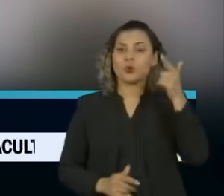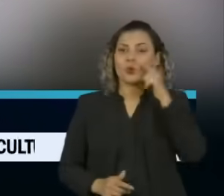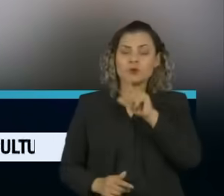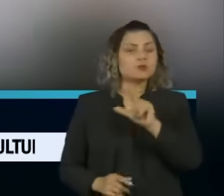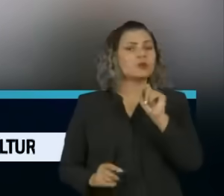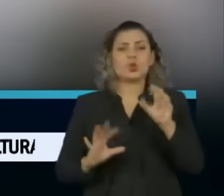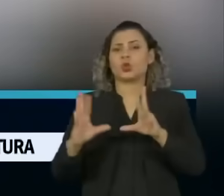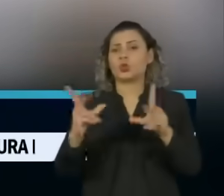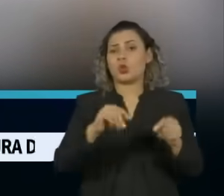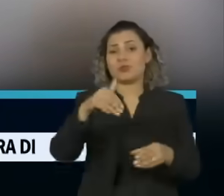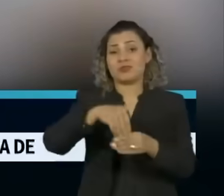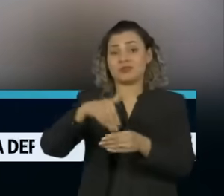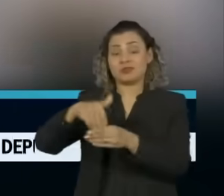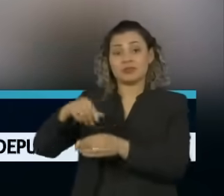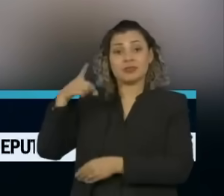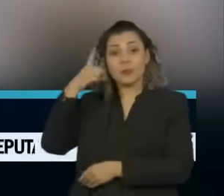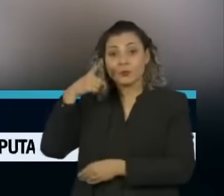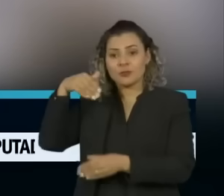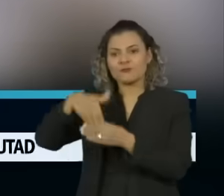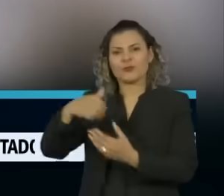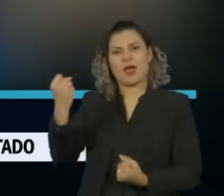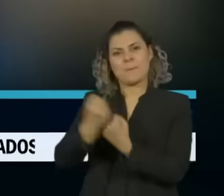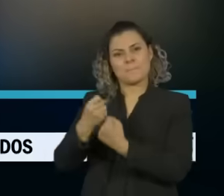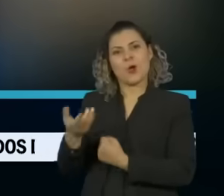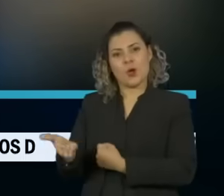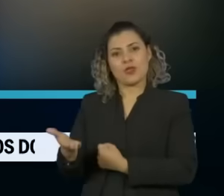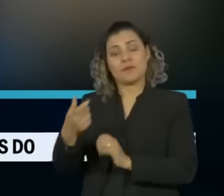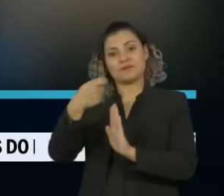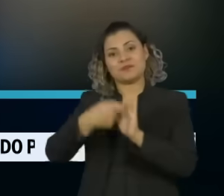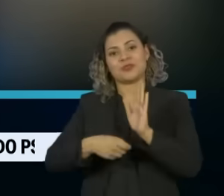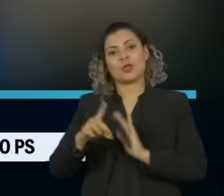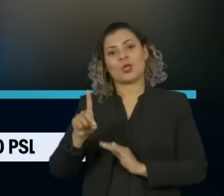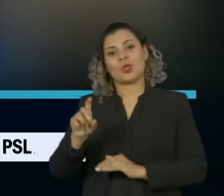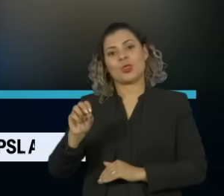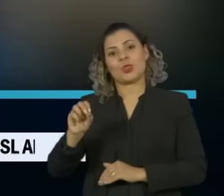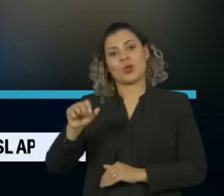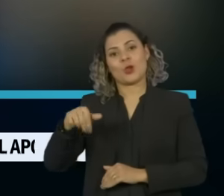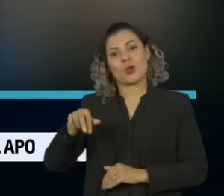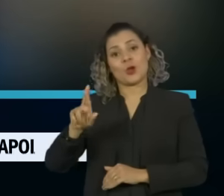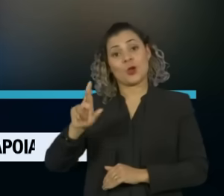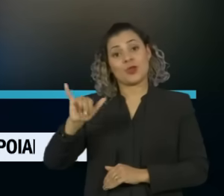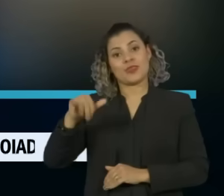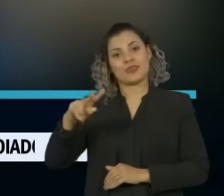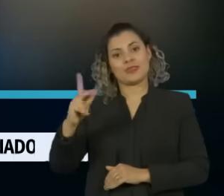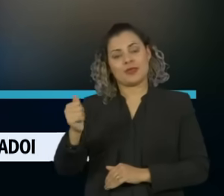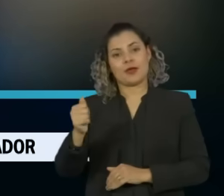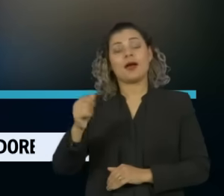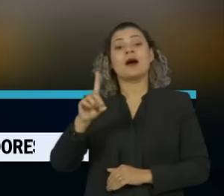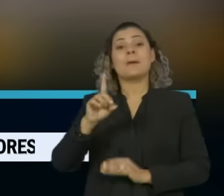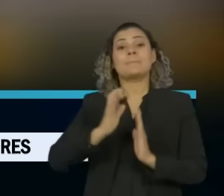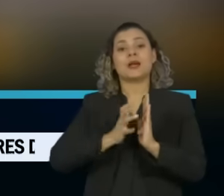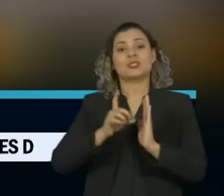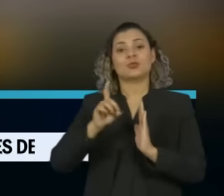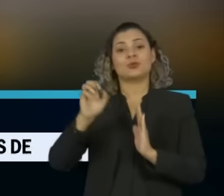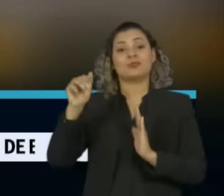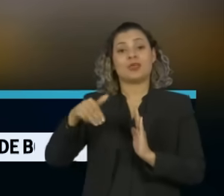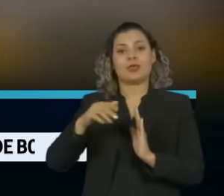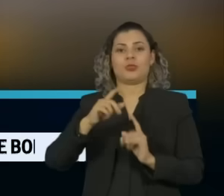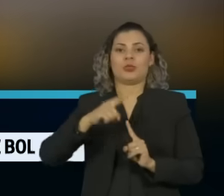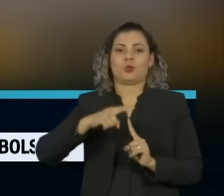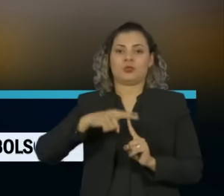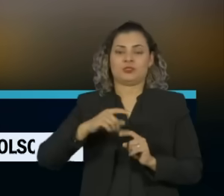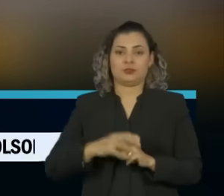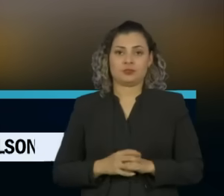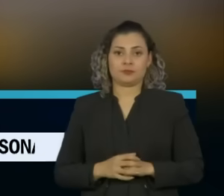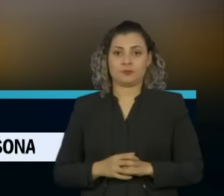os deputados votaram a favor do relatório da professora Dorinha Seabra Rezende, do DEM de Tocantins. No primeiro, a